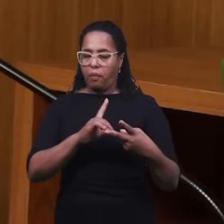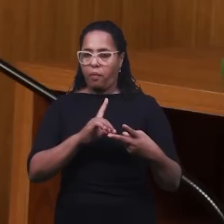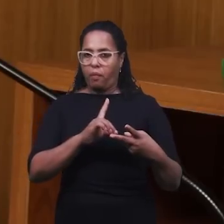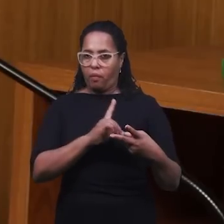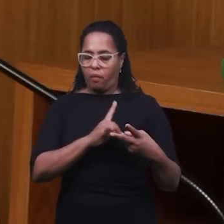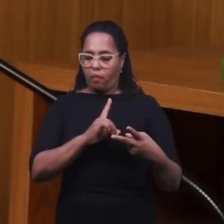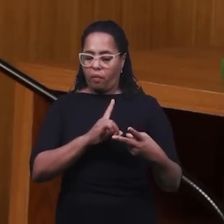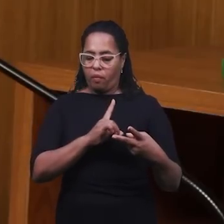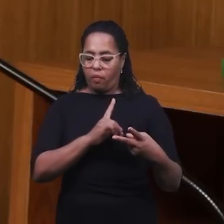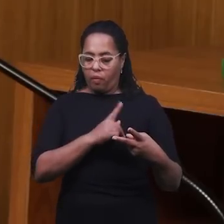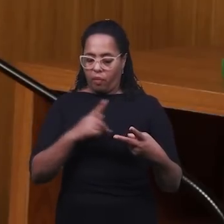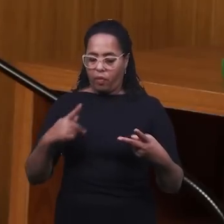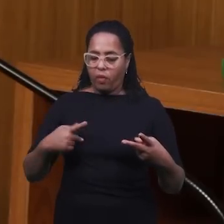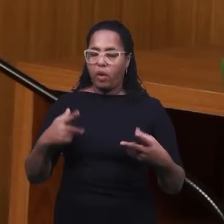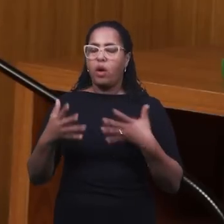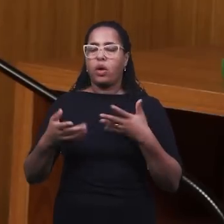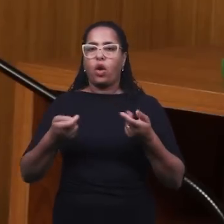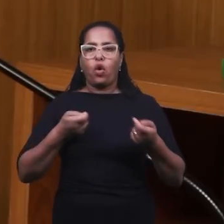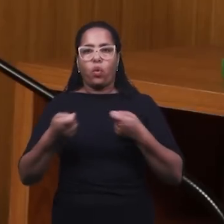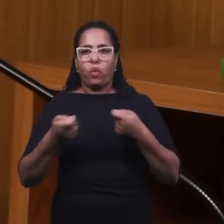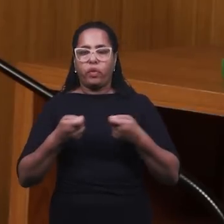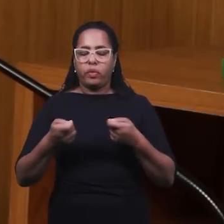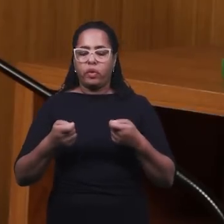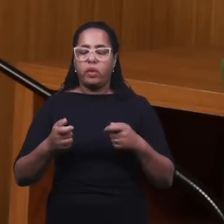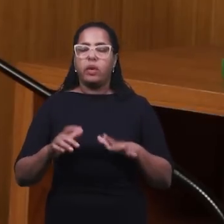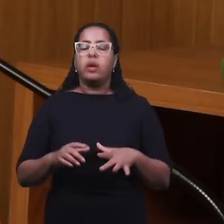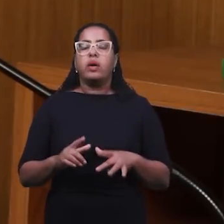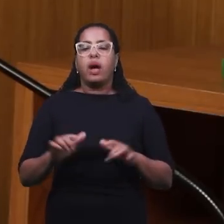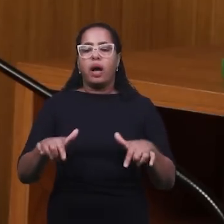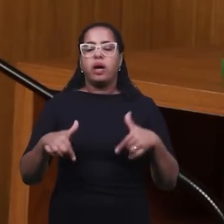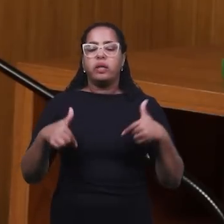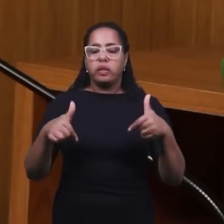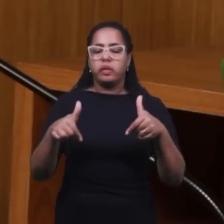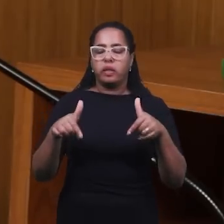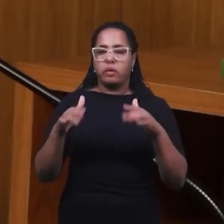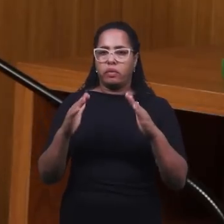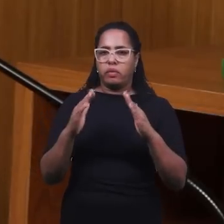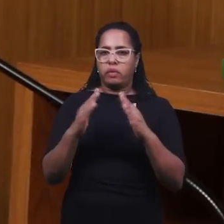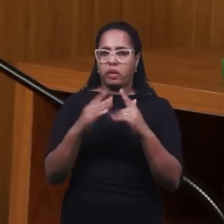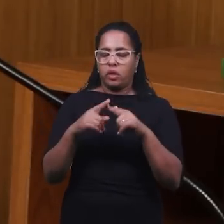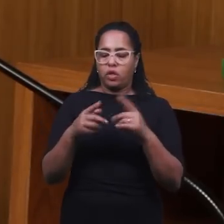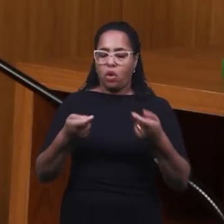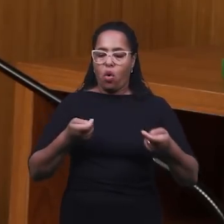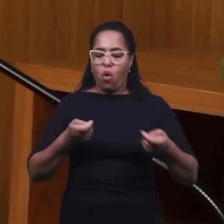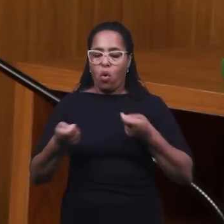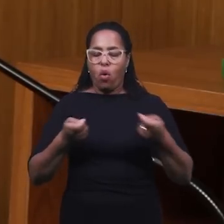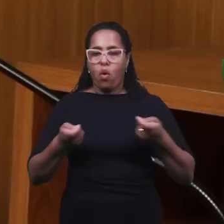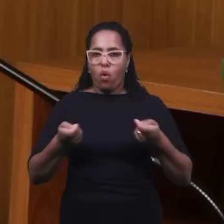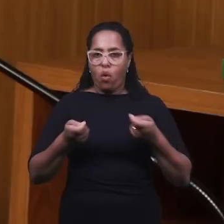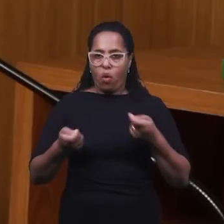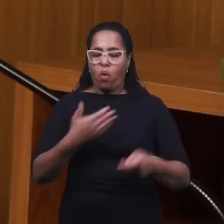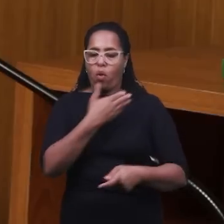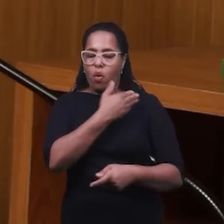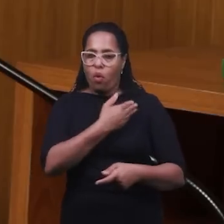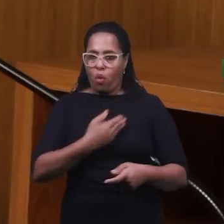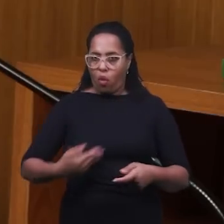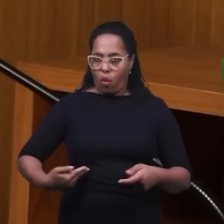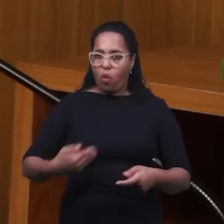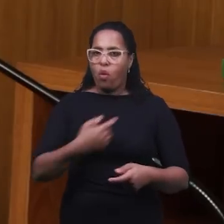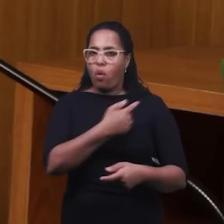Nós abordamos, quando falamos de ministério, é por isso que a gente faz essa separação de ministério e diaconato, um aspecto na igreja que se chama